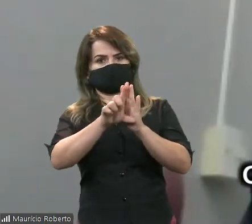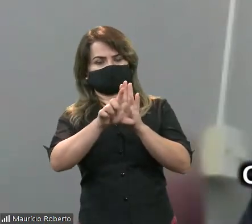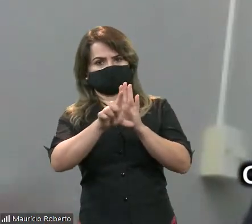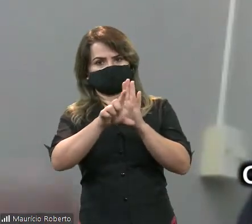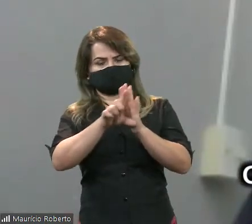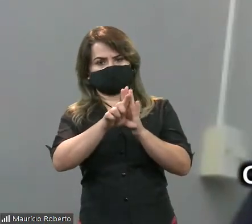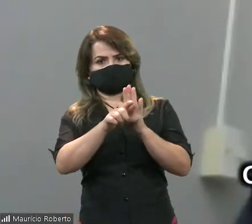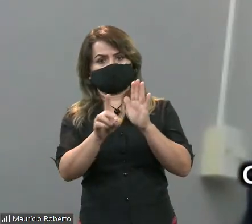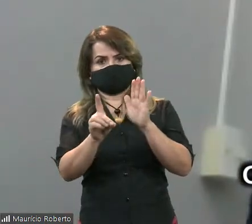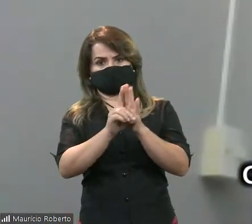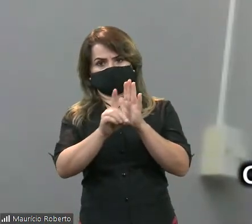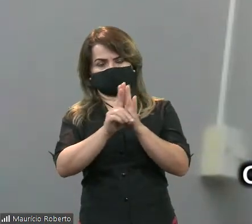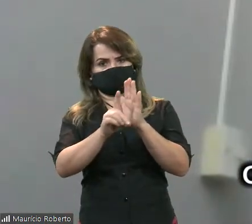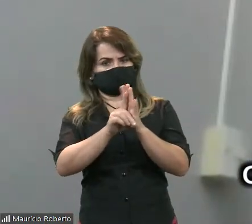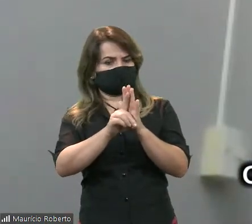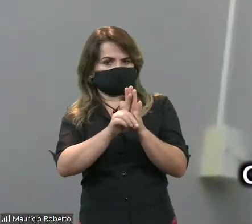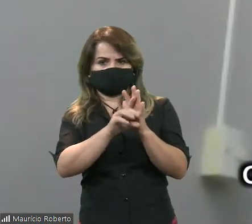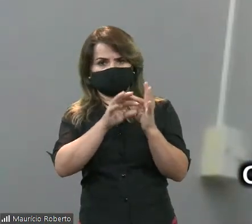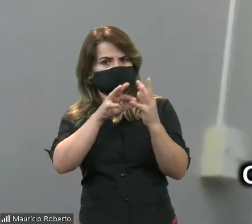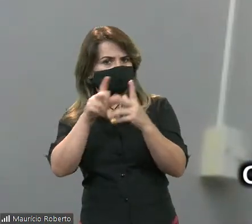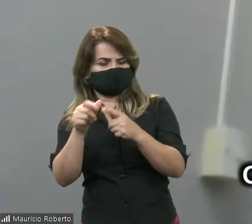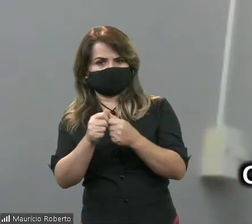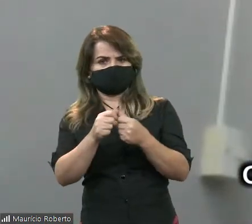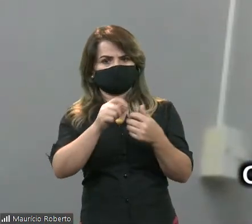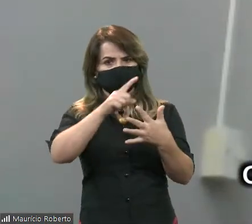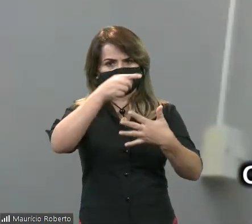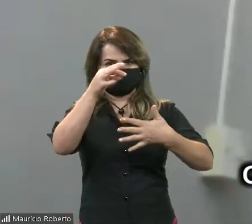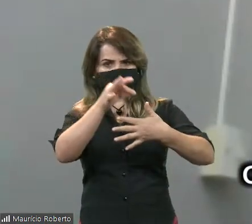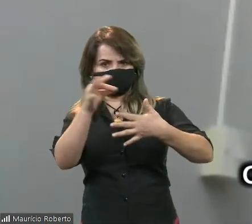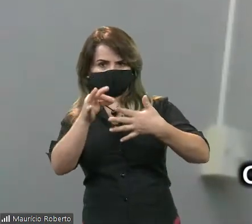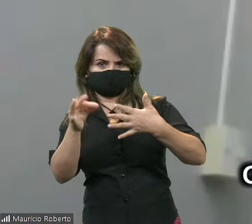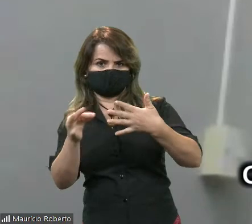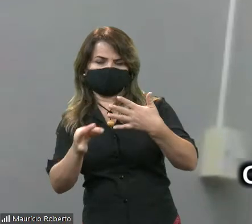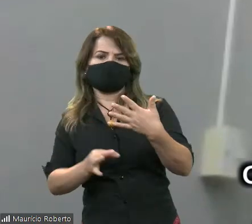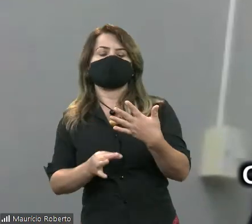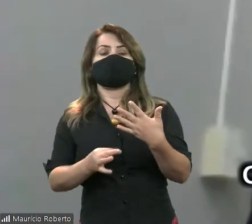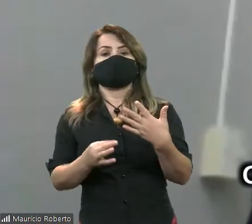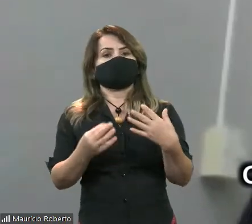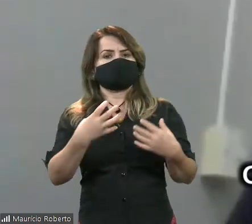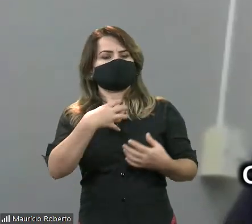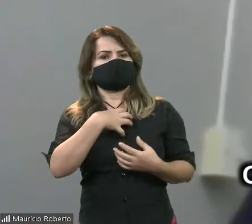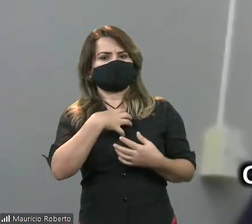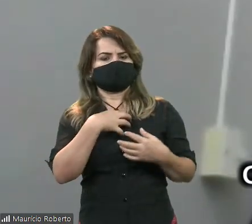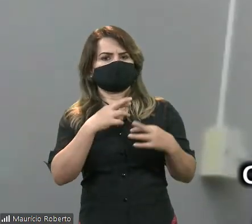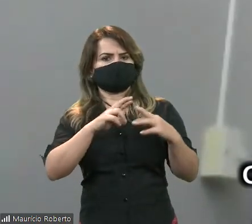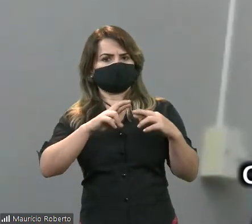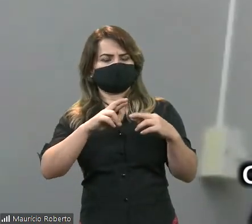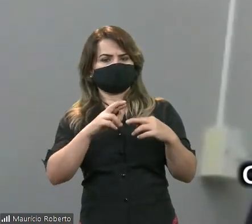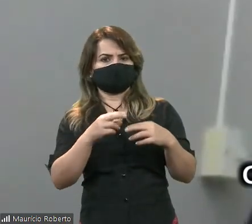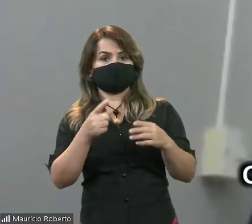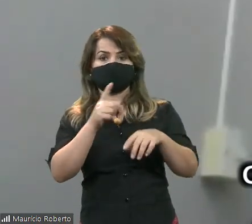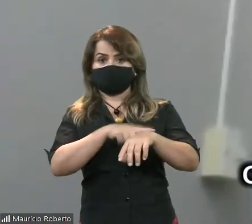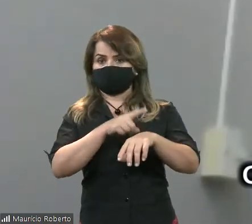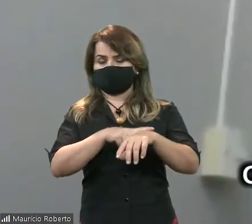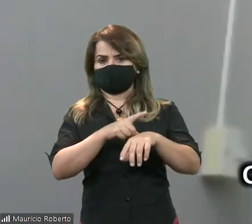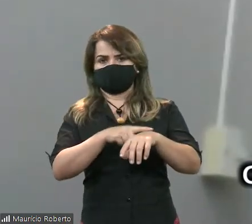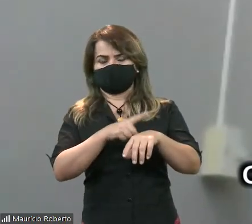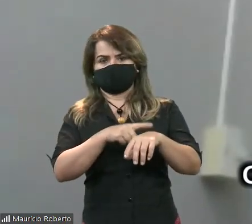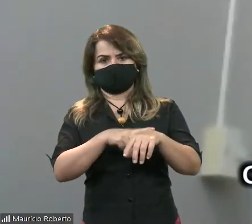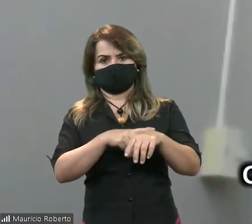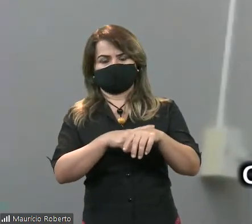resolução, seja lá qual instrumento for apropriado, de maneira que possa estabelecer os prazos,